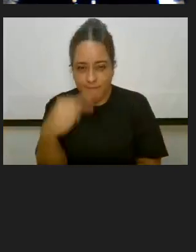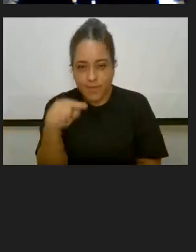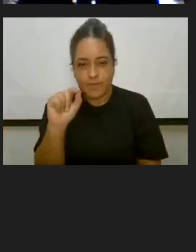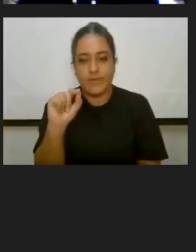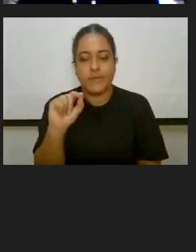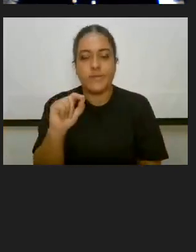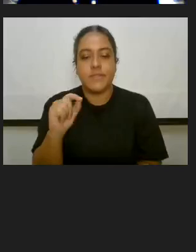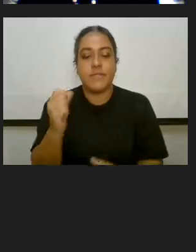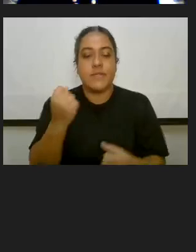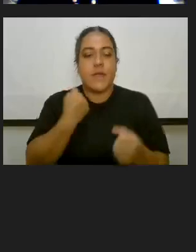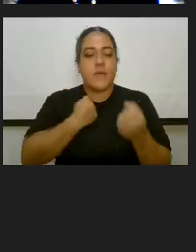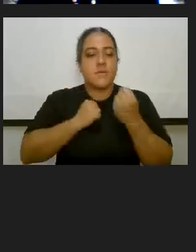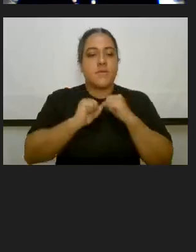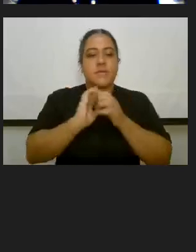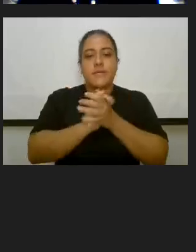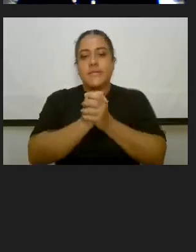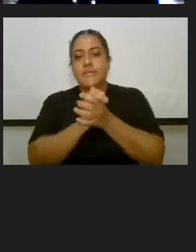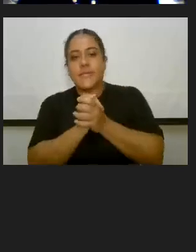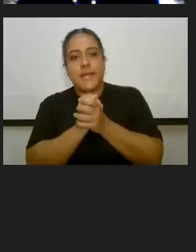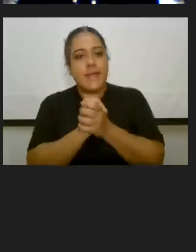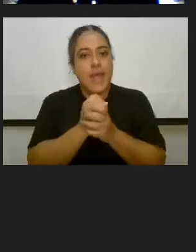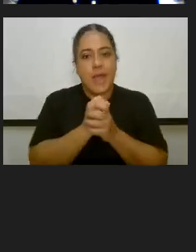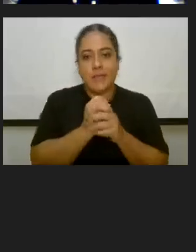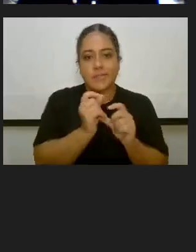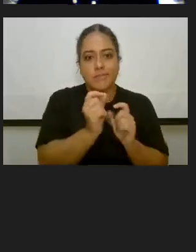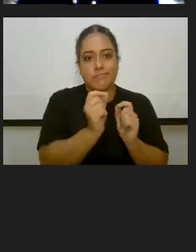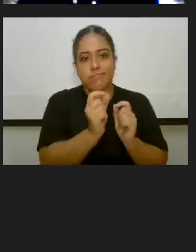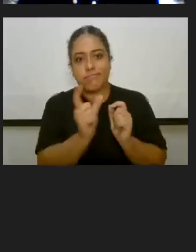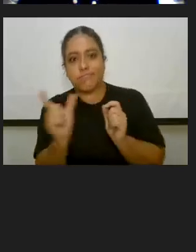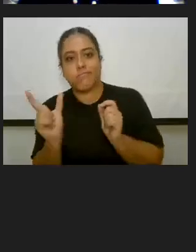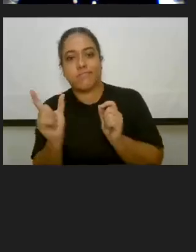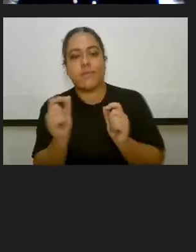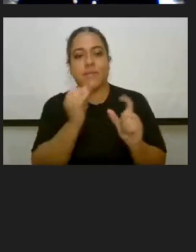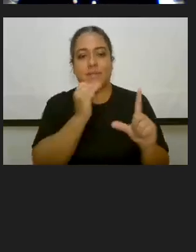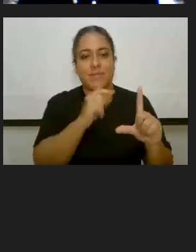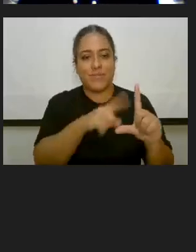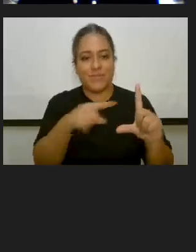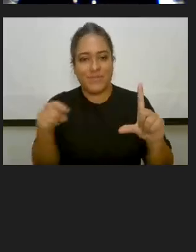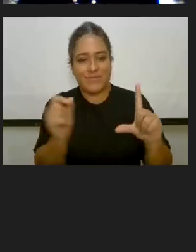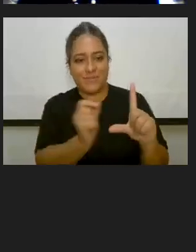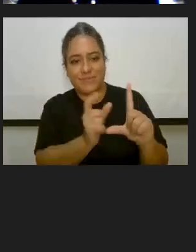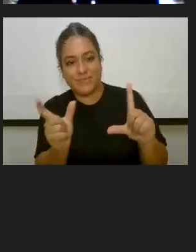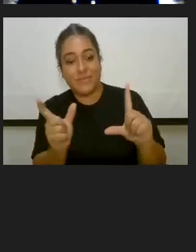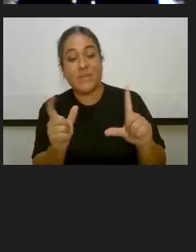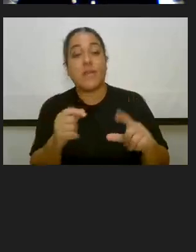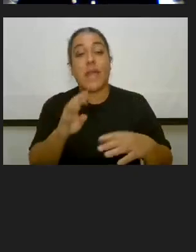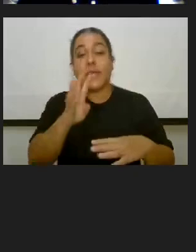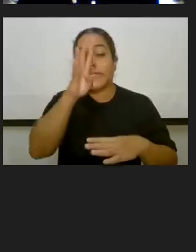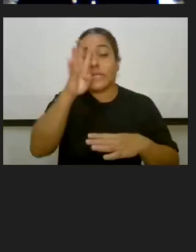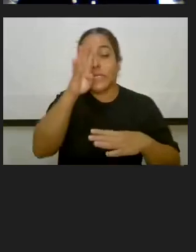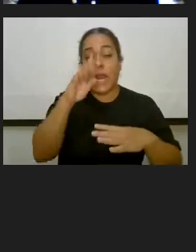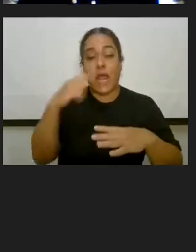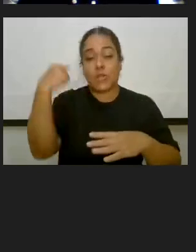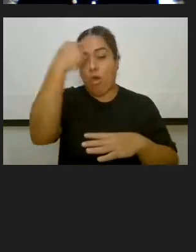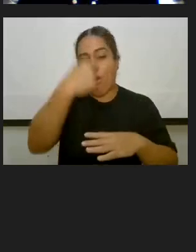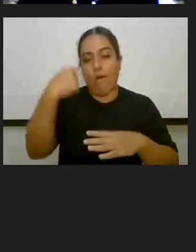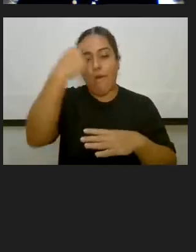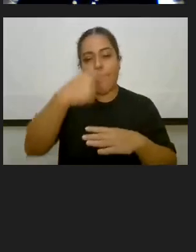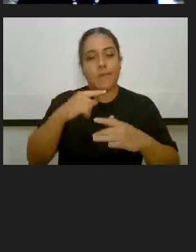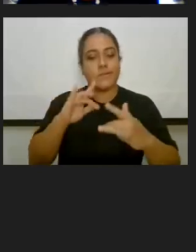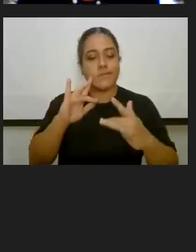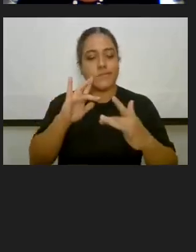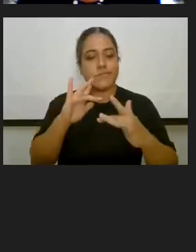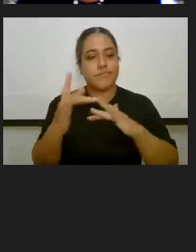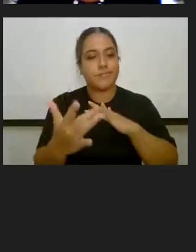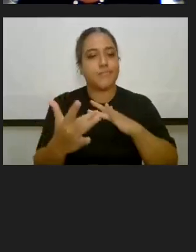ansiedade, dispara uso exagerado de redes sociais, exaustão ou cansaço